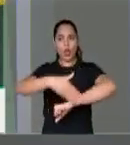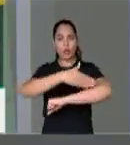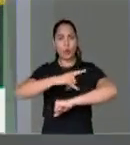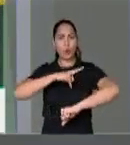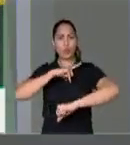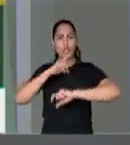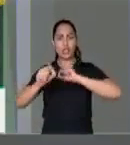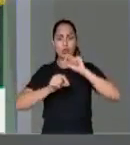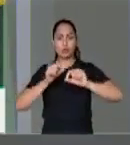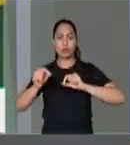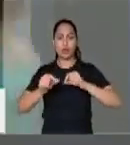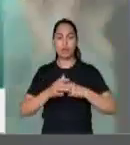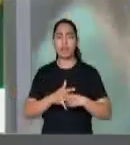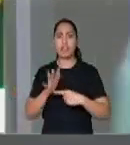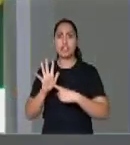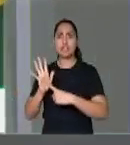tendo